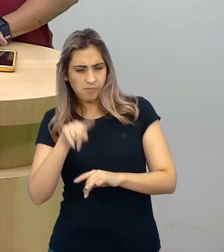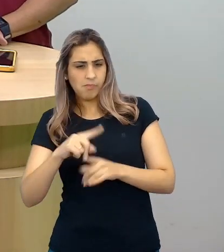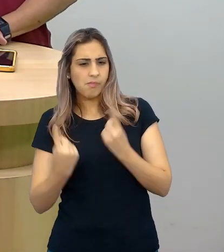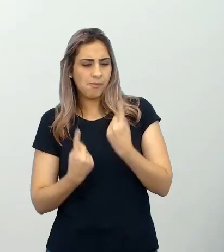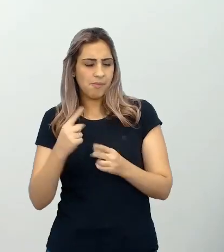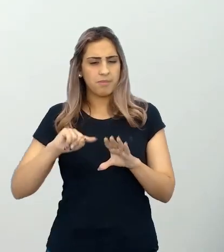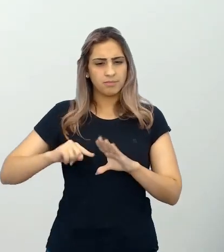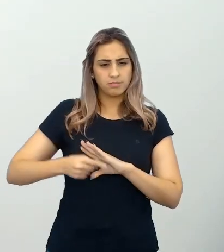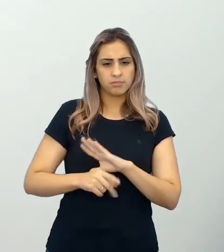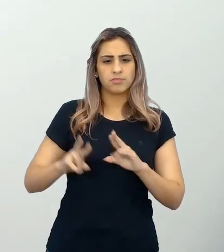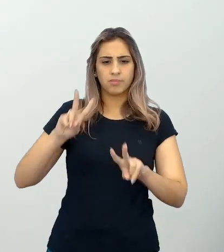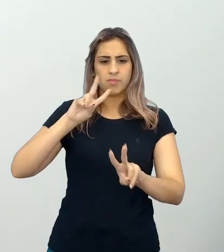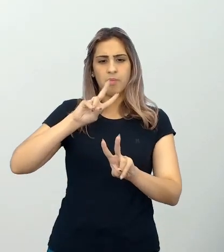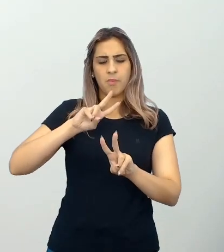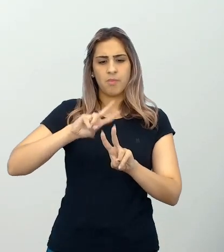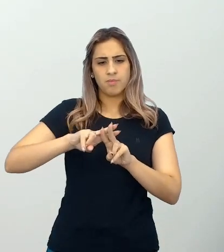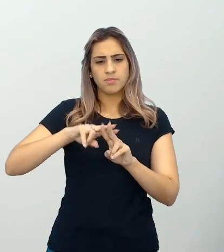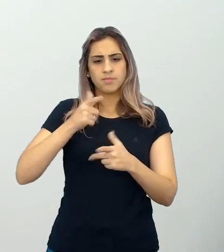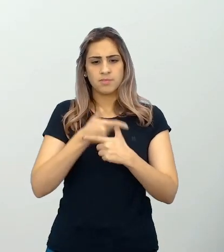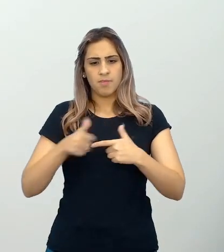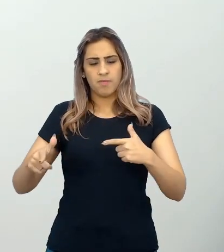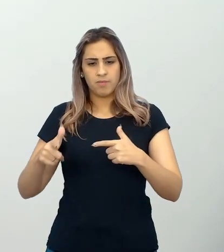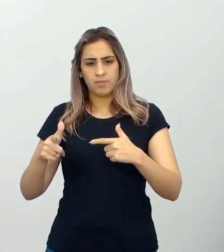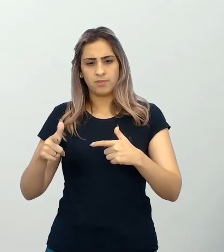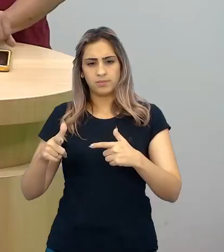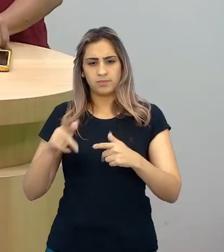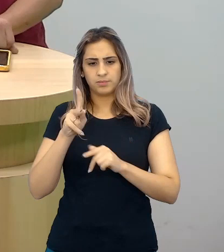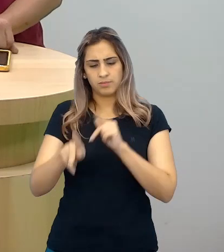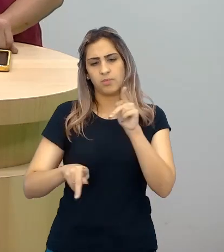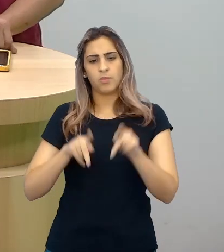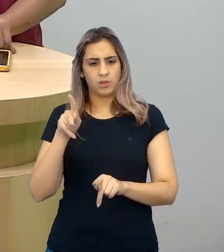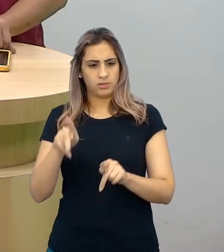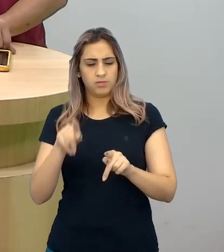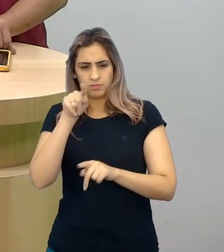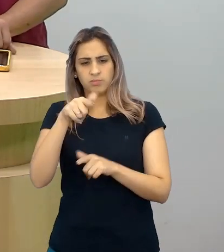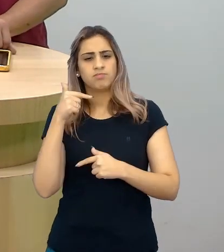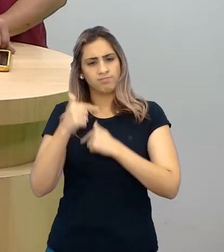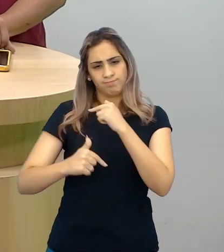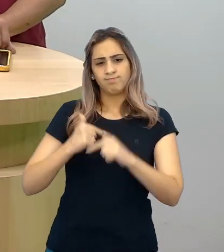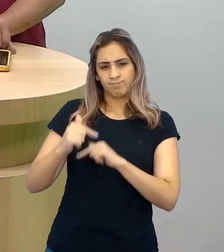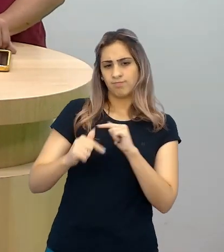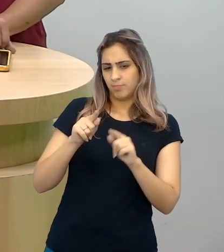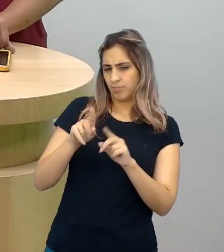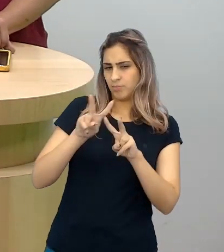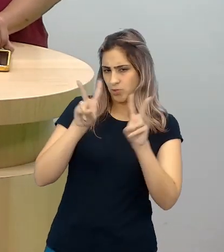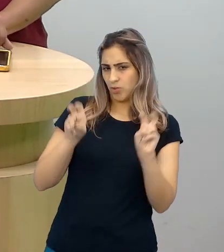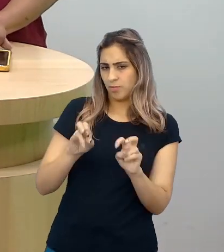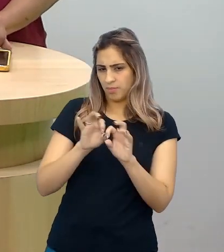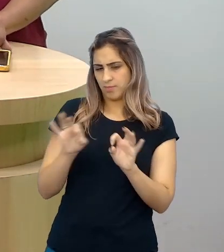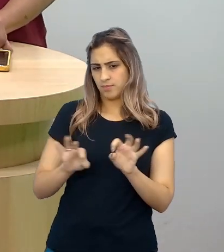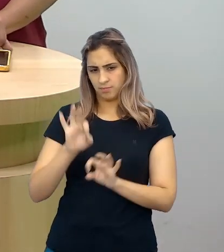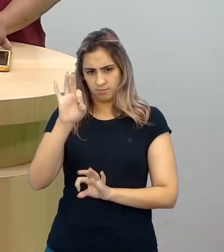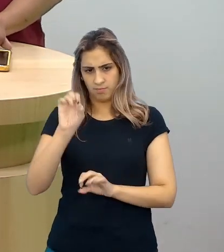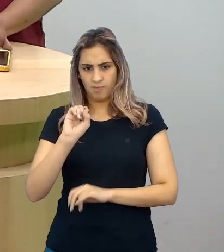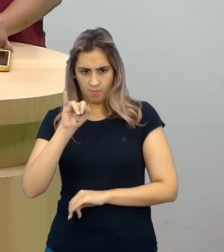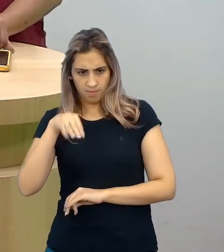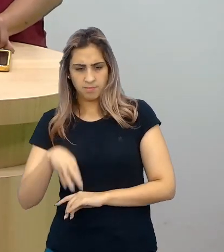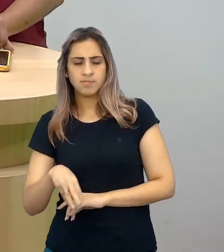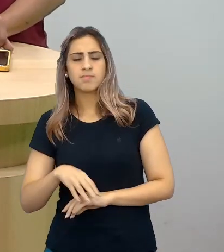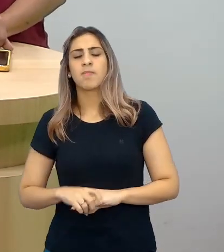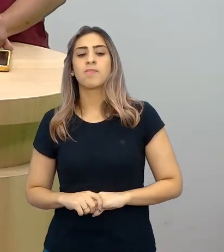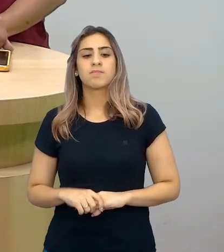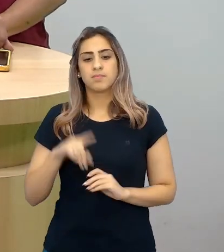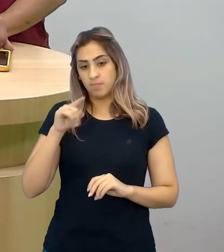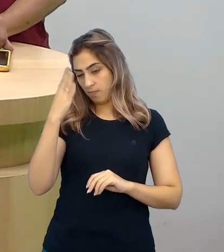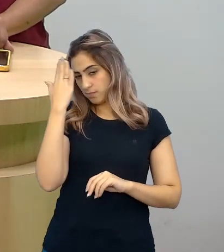aprofundamento? O hashtag quem divide multiplica população em índices. E aí você trabalhou um pouquinho dessa parte de regressão linear. Trabalhamos essa questão, sim. Então,